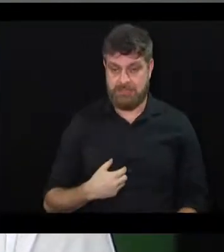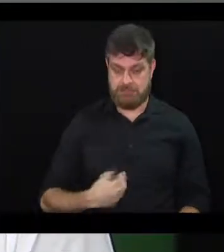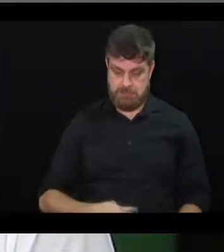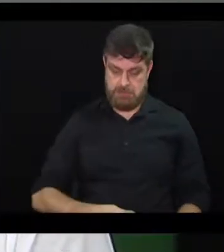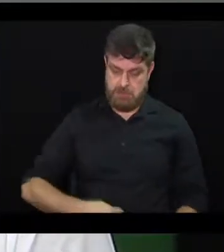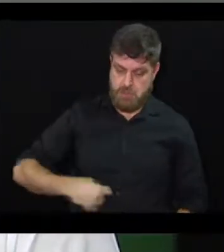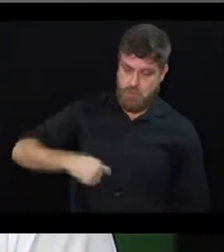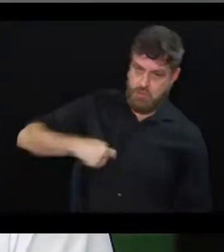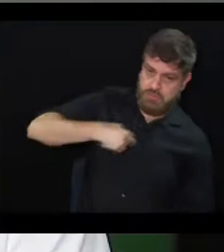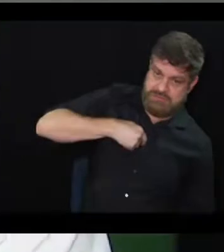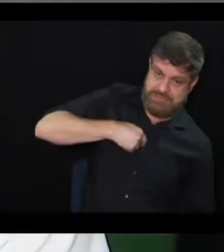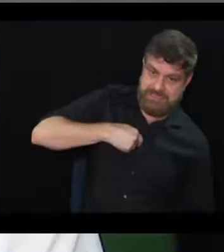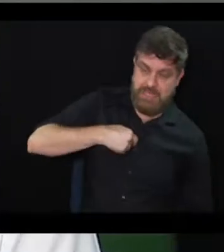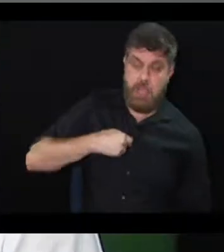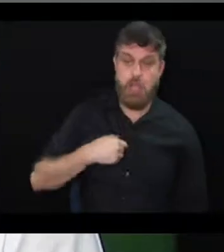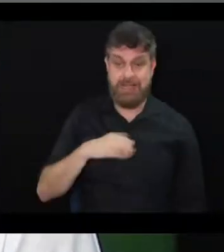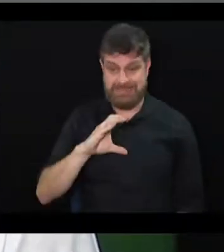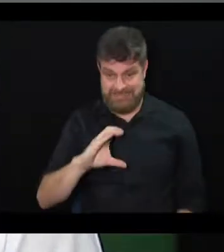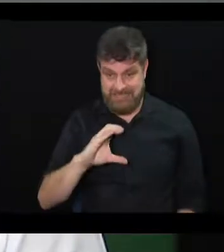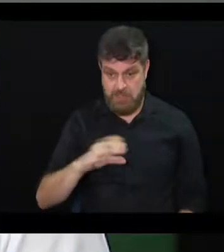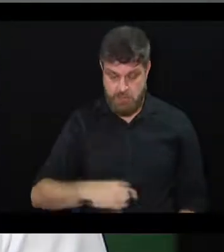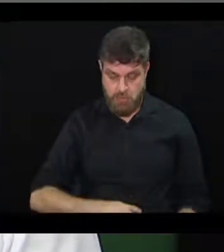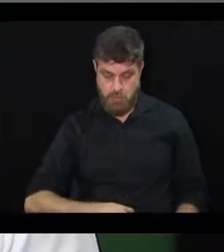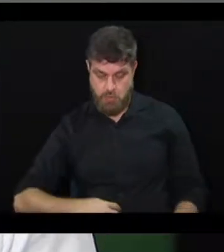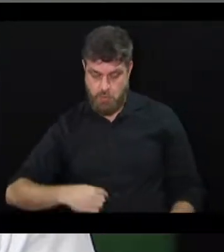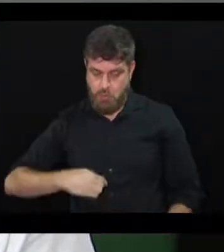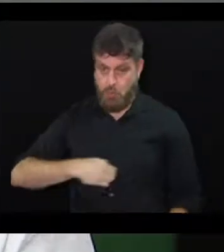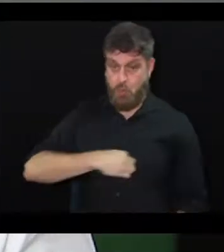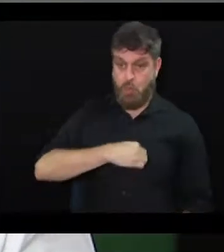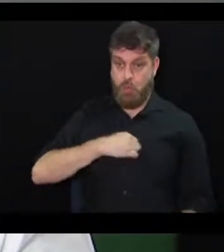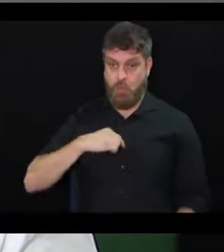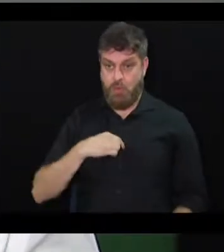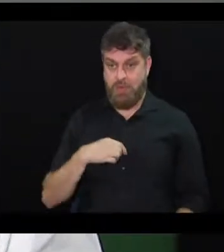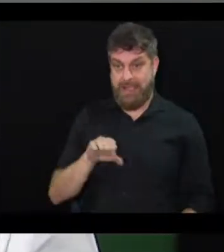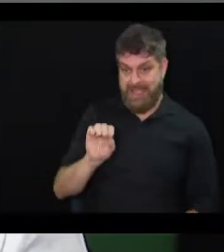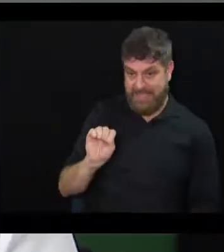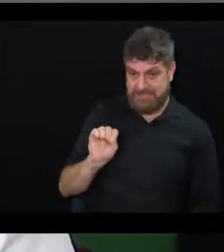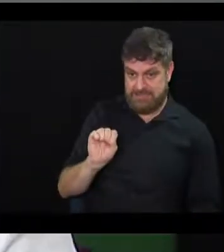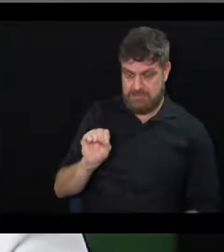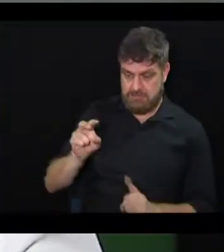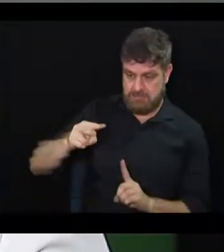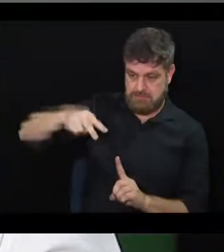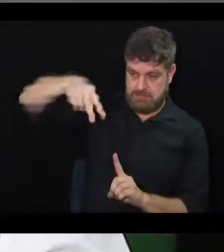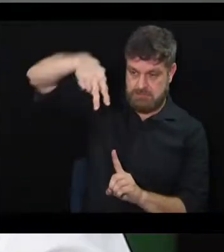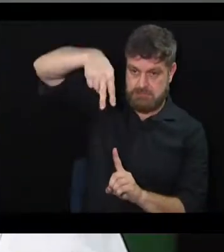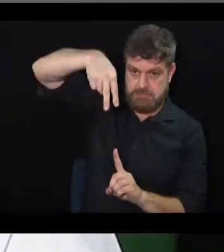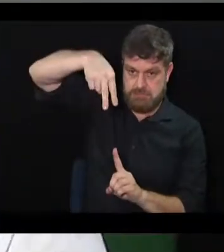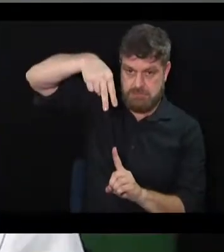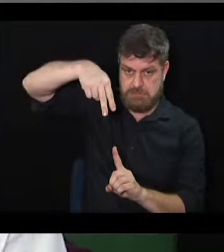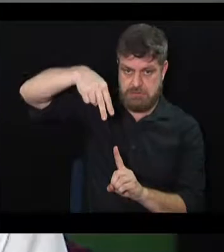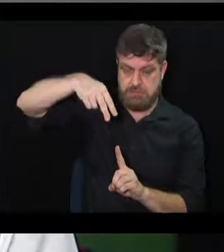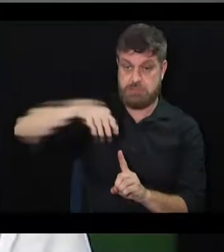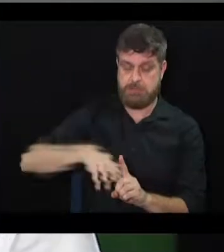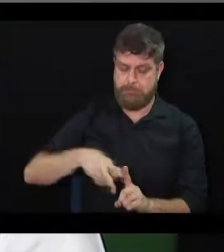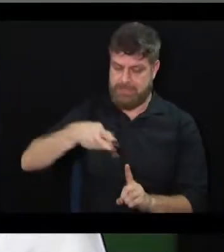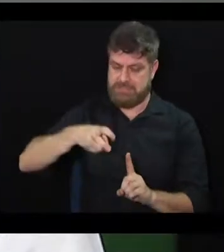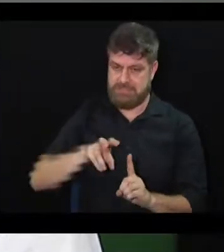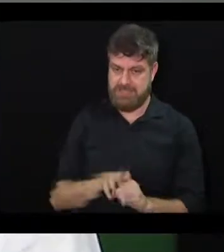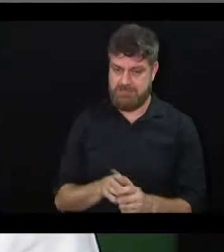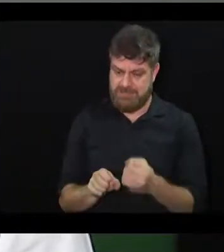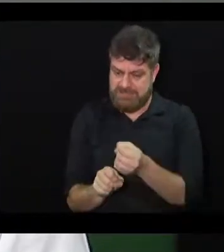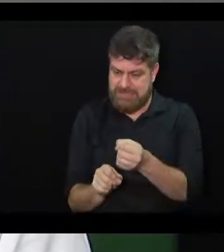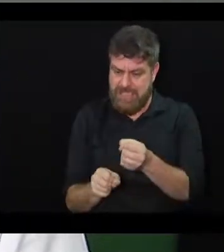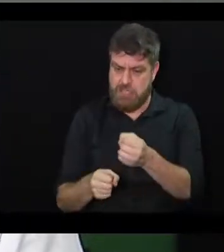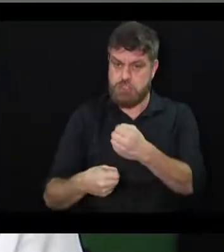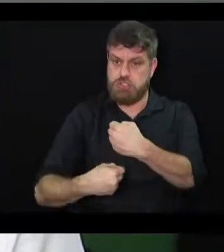um S, que deveria ser reto. Quando a gente olha o paciente de cima, ele tem uma torção, a coluna